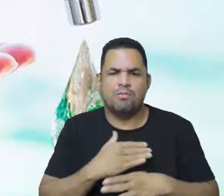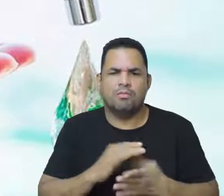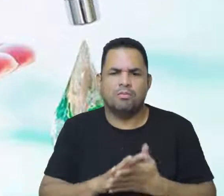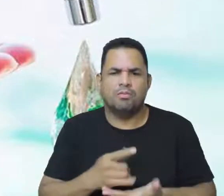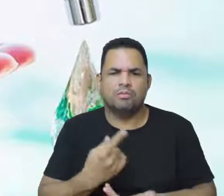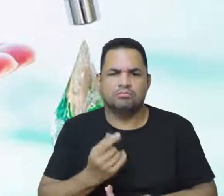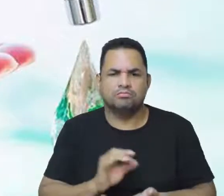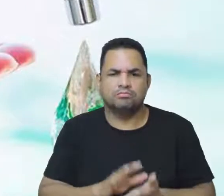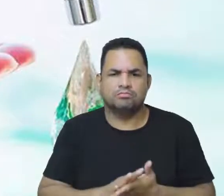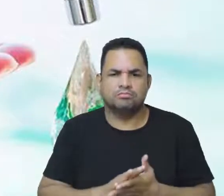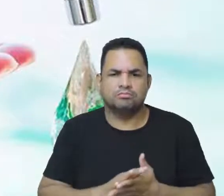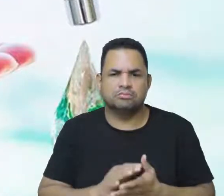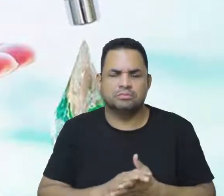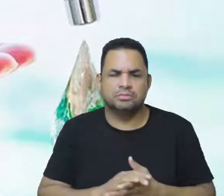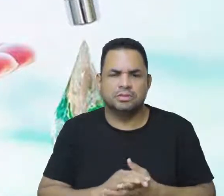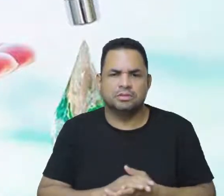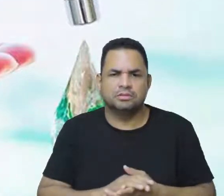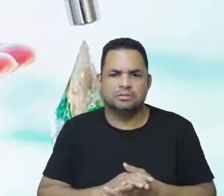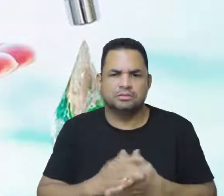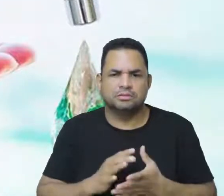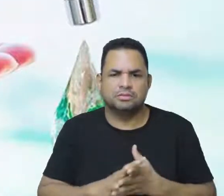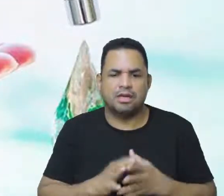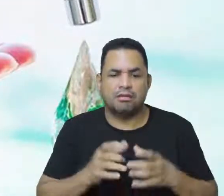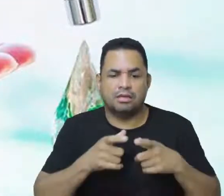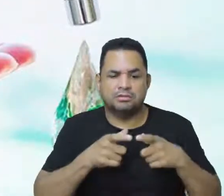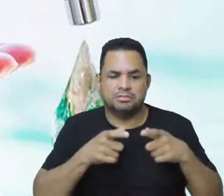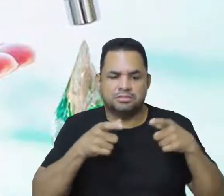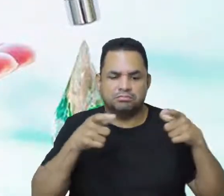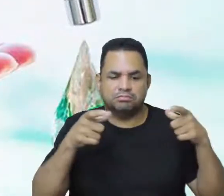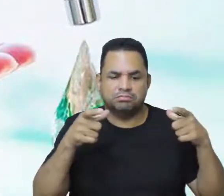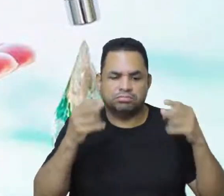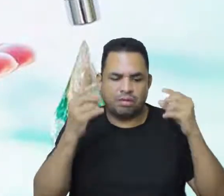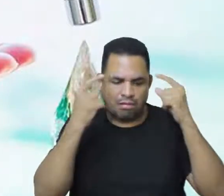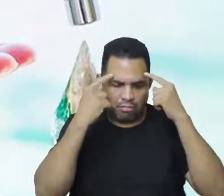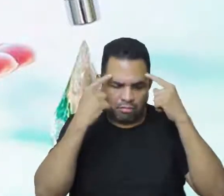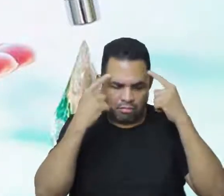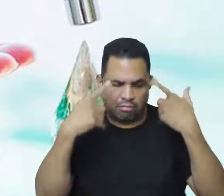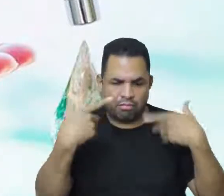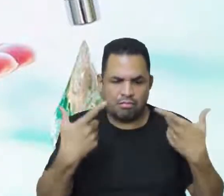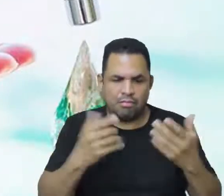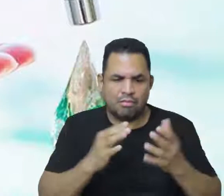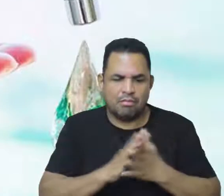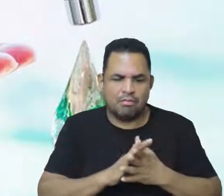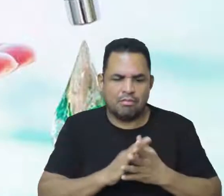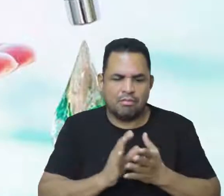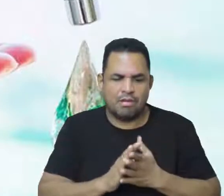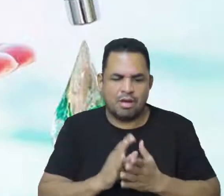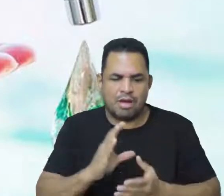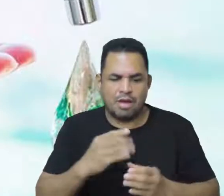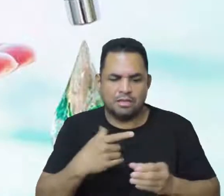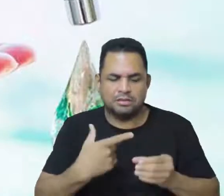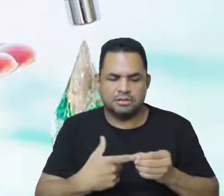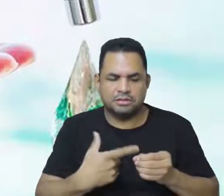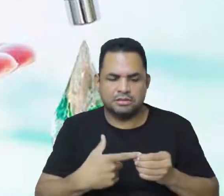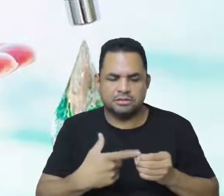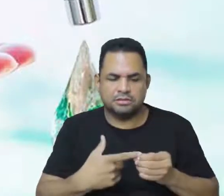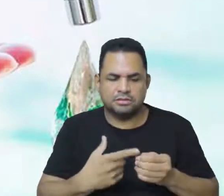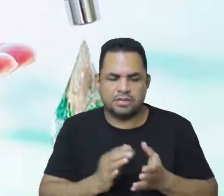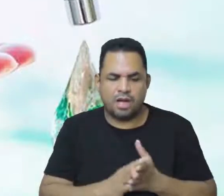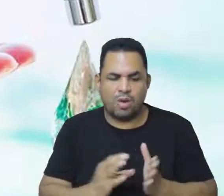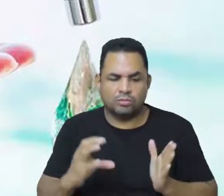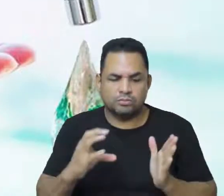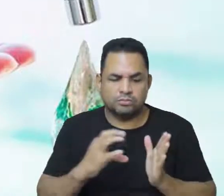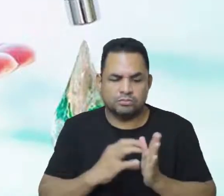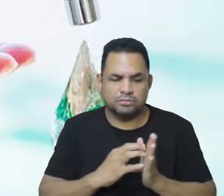é macrocefálico, né? Crescimento da cabeça. Portanto, como a cidade é o centro do